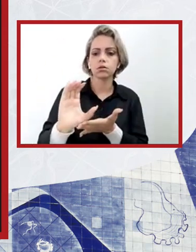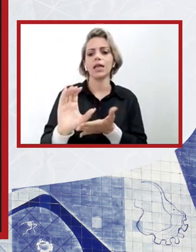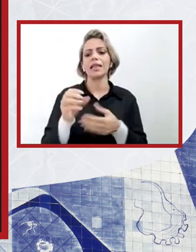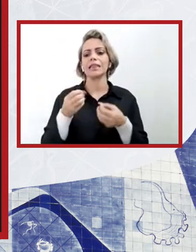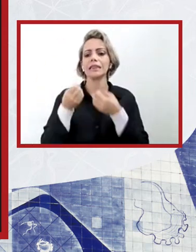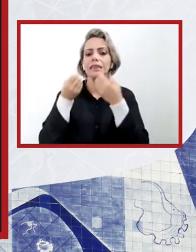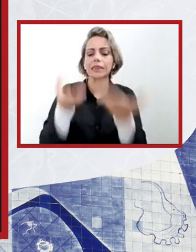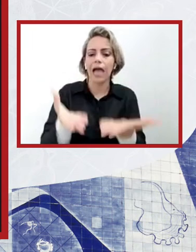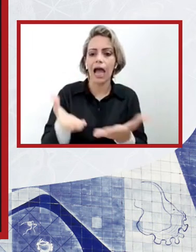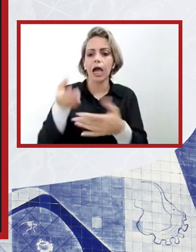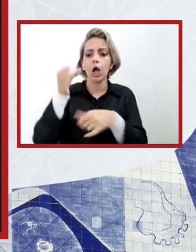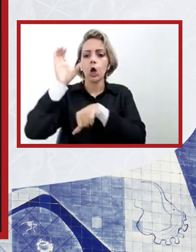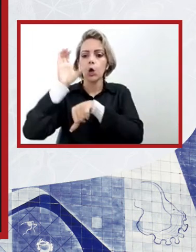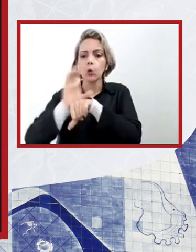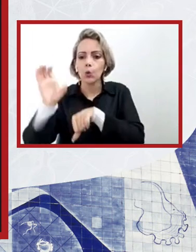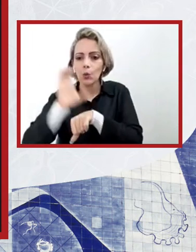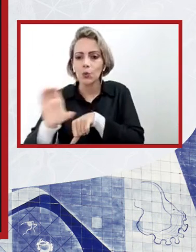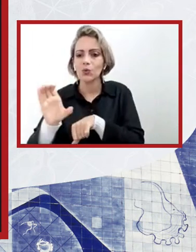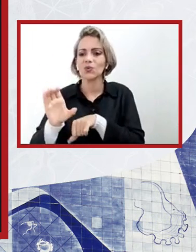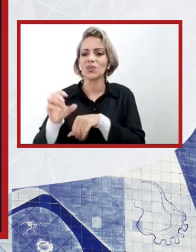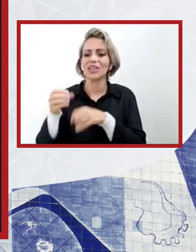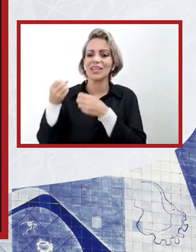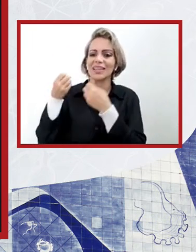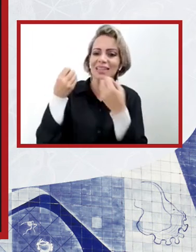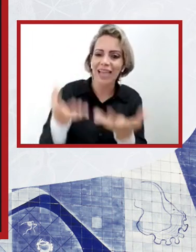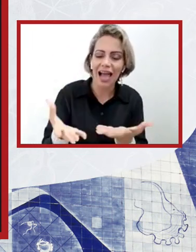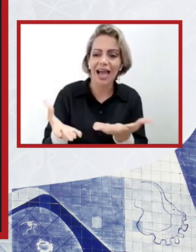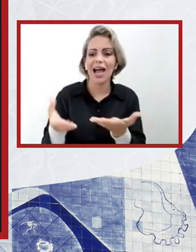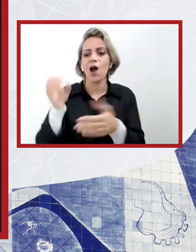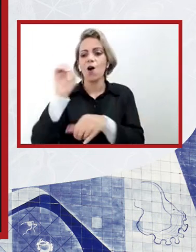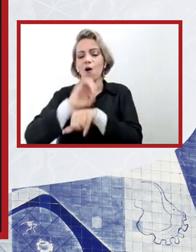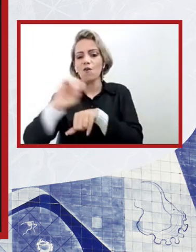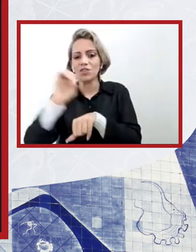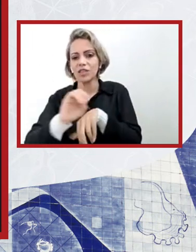treinar os professores, treinar os funcionários, treinar os alunos